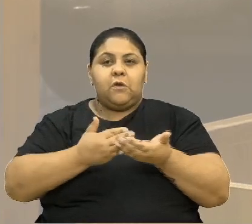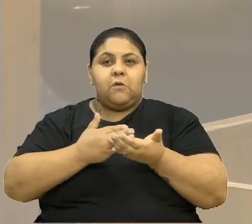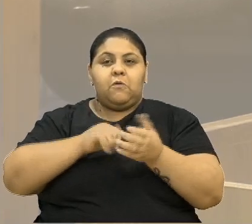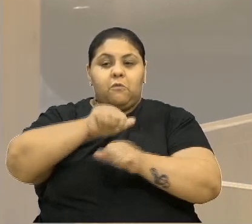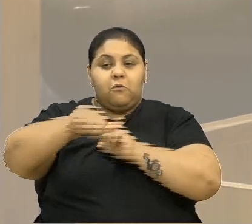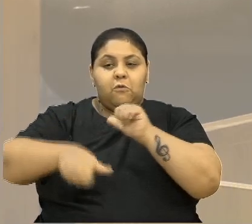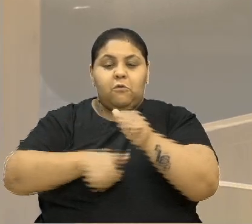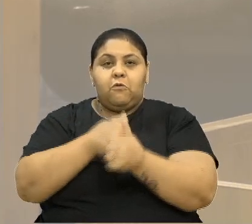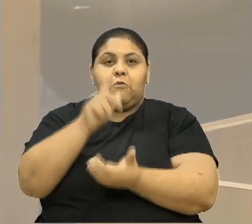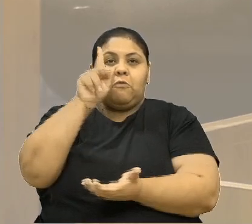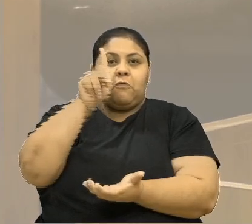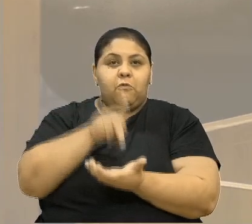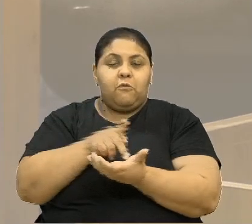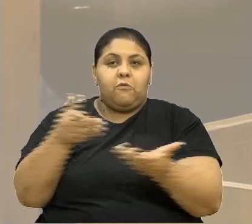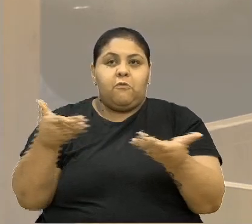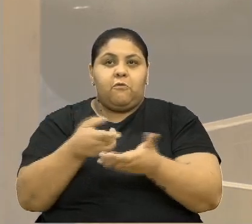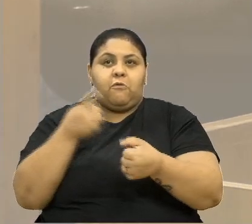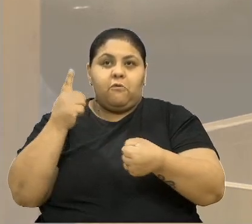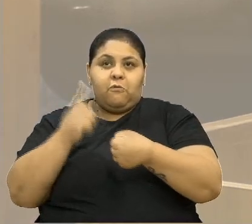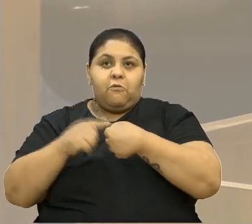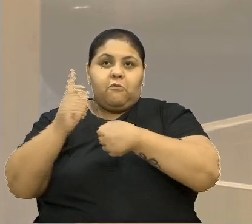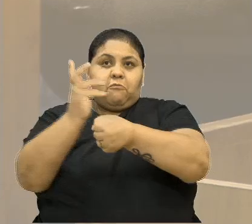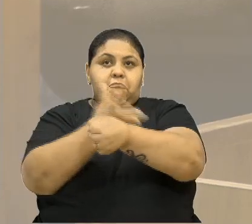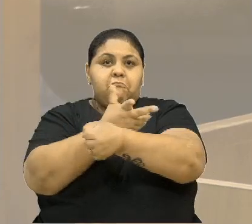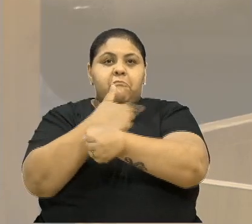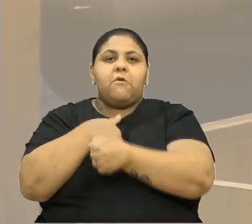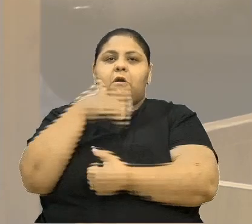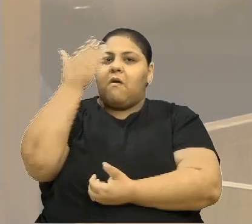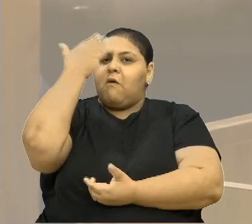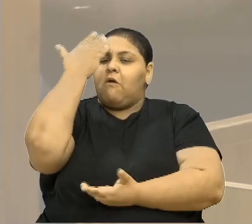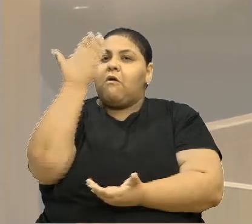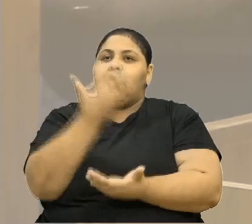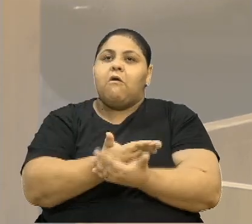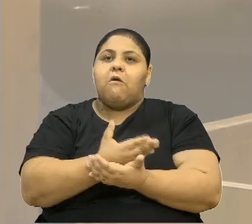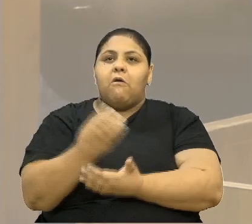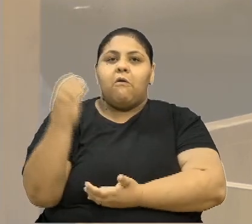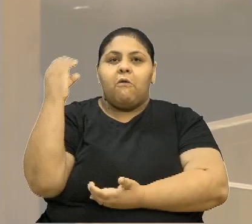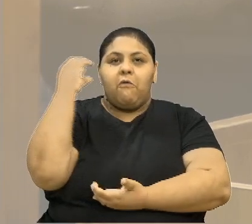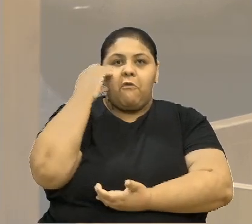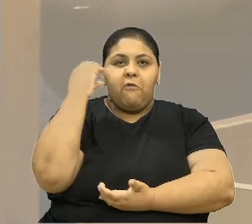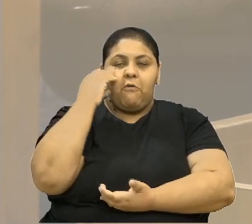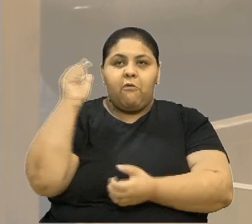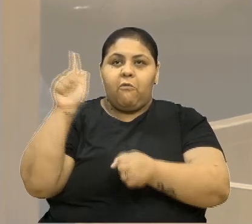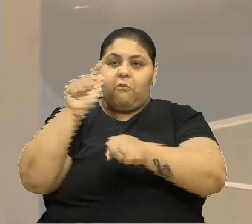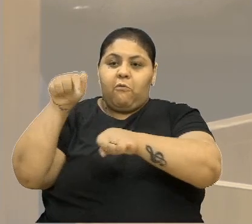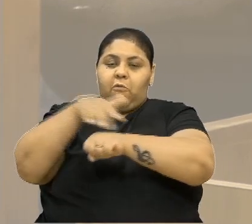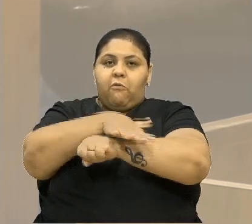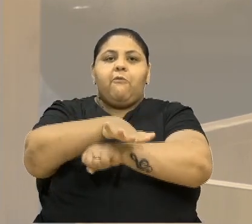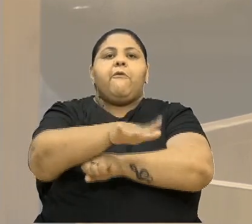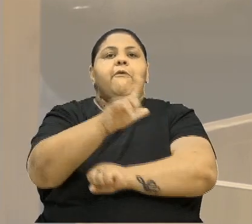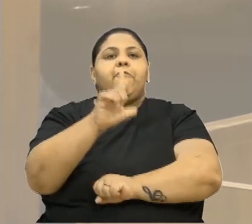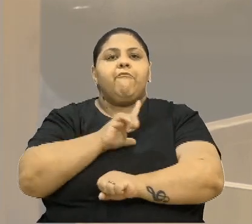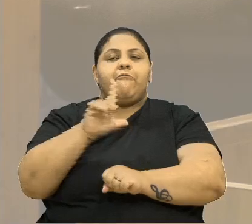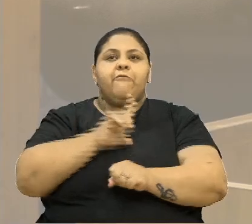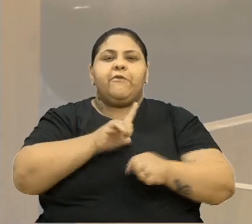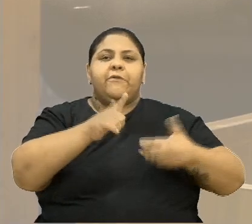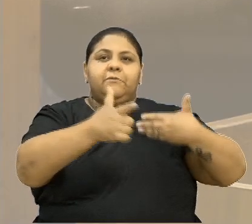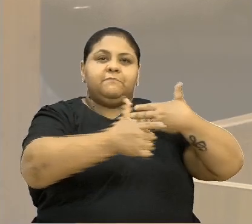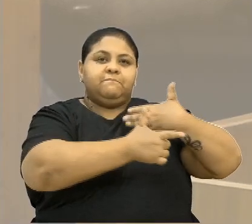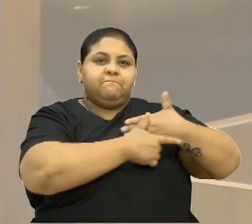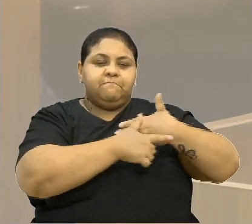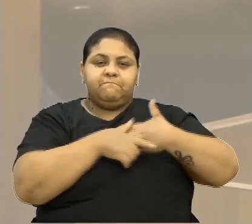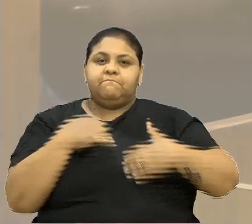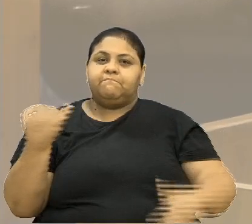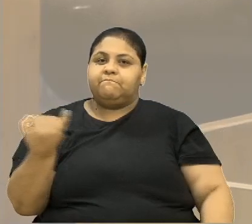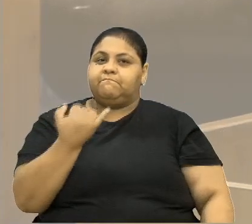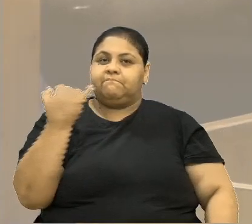realidade. E esse do Cidade Jardim aqui, eu tenho certeza que tanto a Anarrec como o Galópolis, vereador Wes, tem um papel fundamental